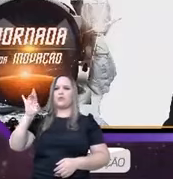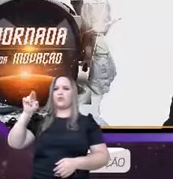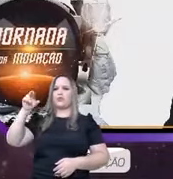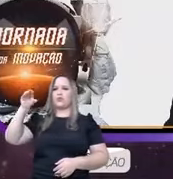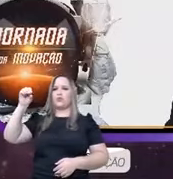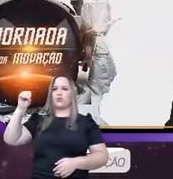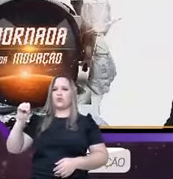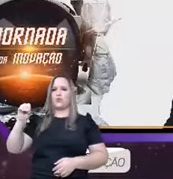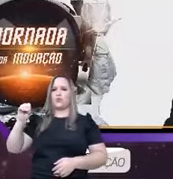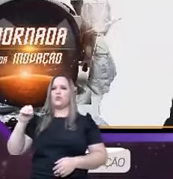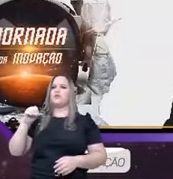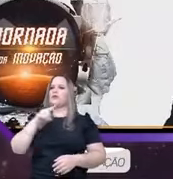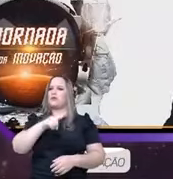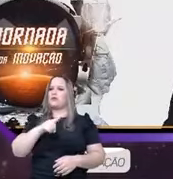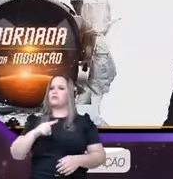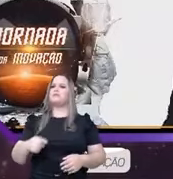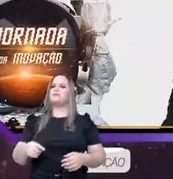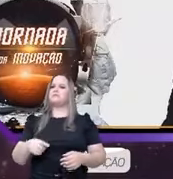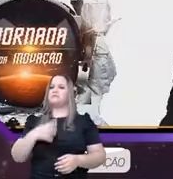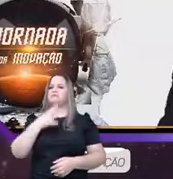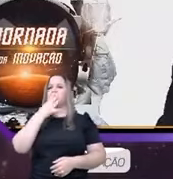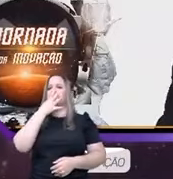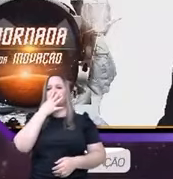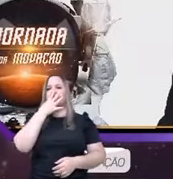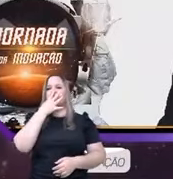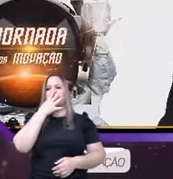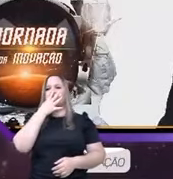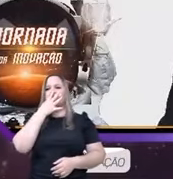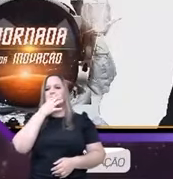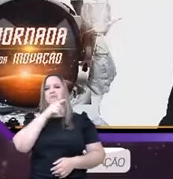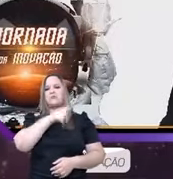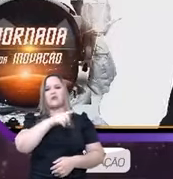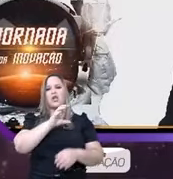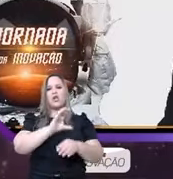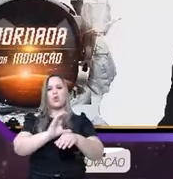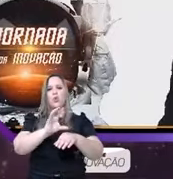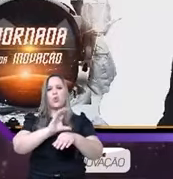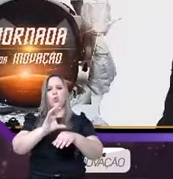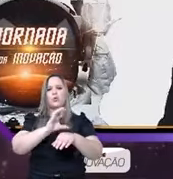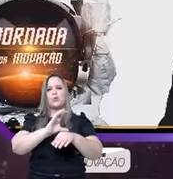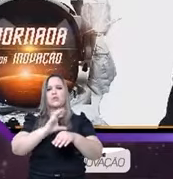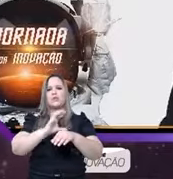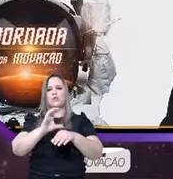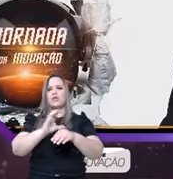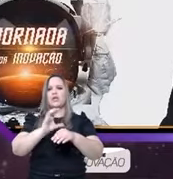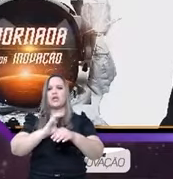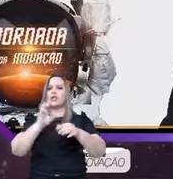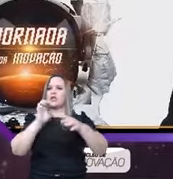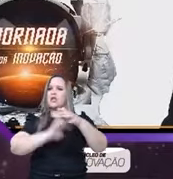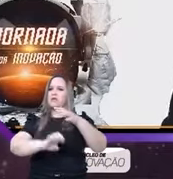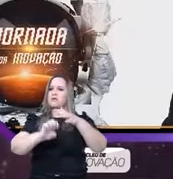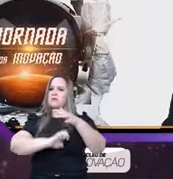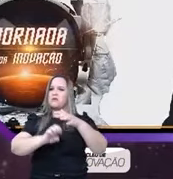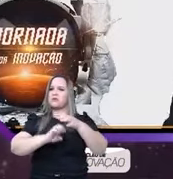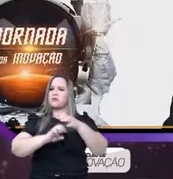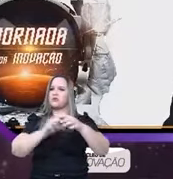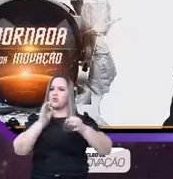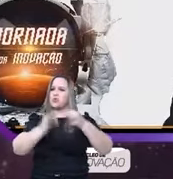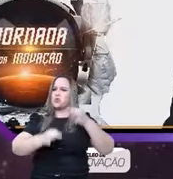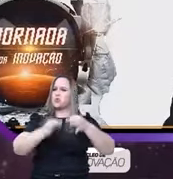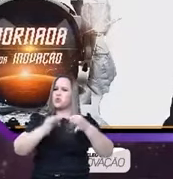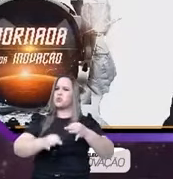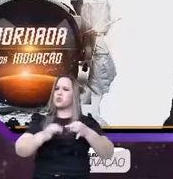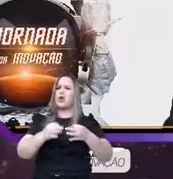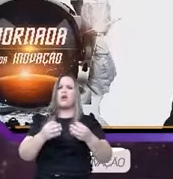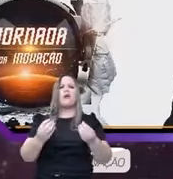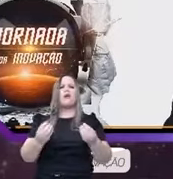Grande do Norte, e ele lançou um conceito chamado empreendedorismo judiciário. Então, o que vem a ser